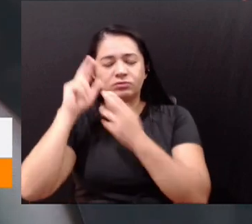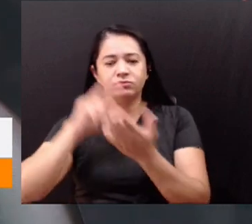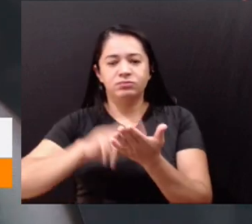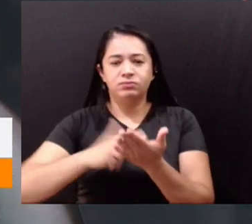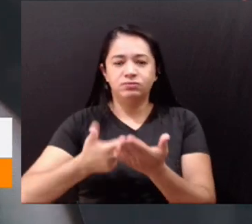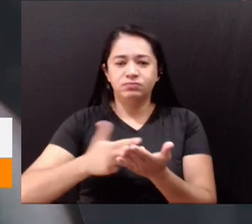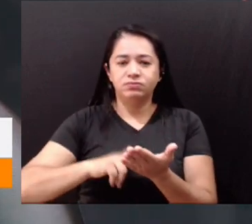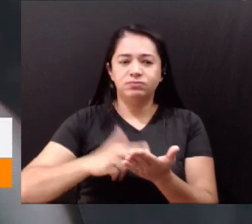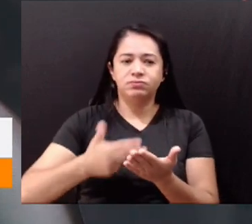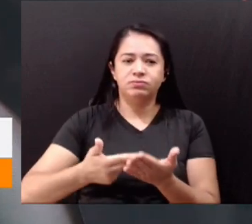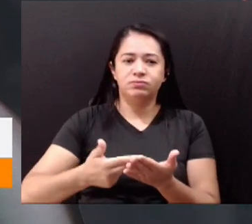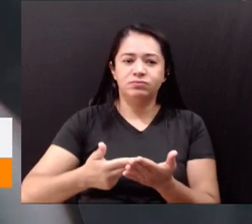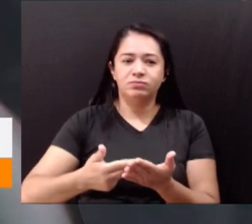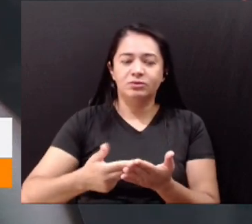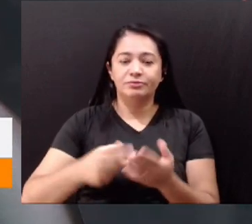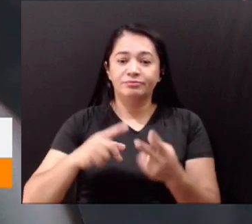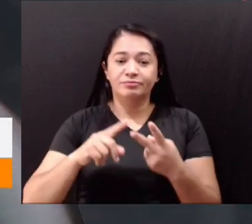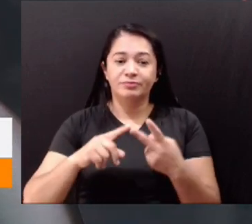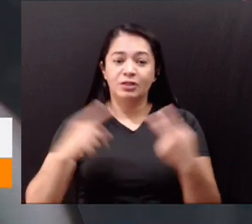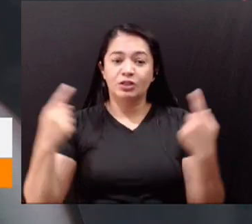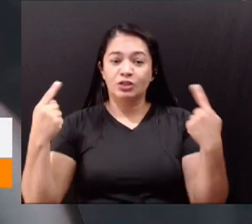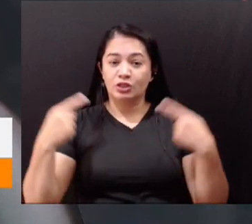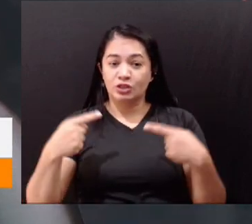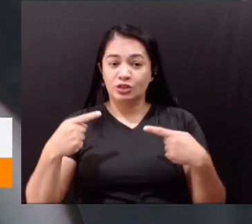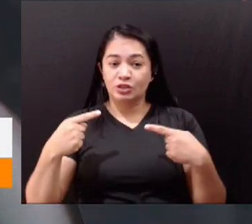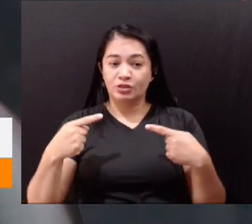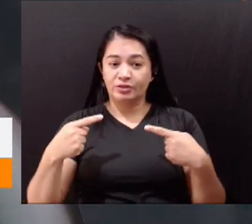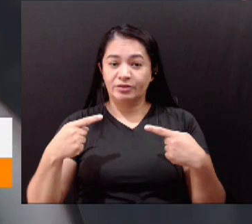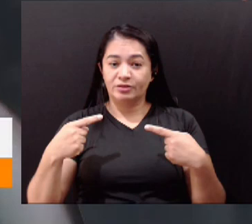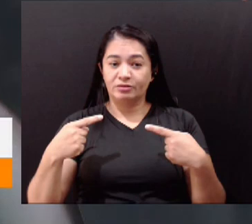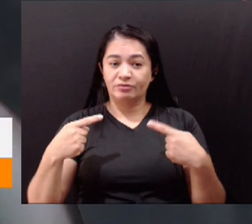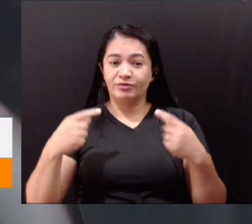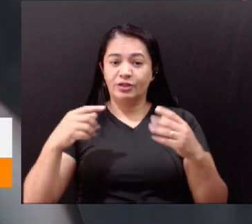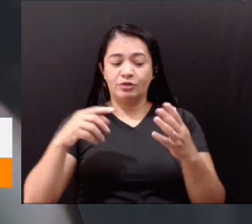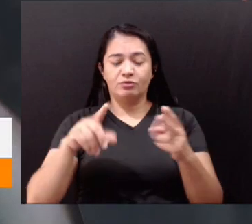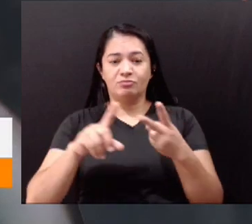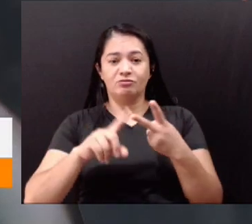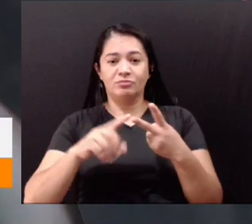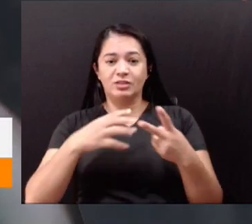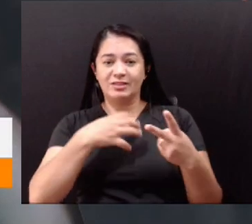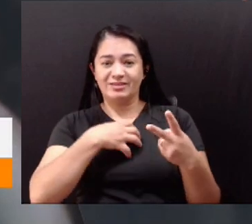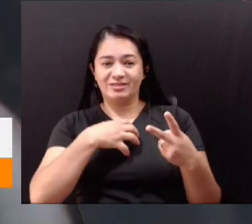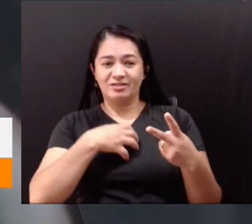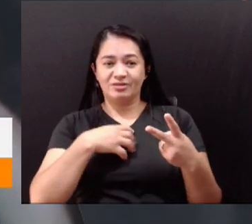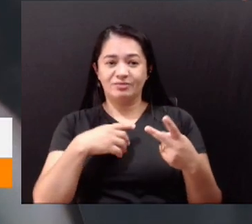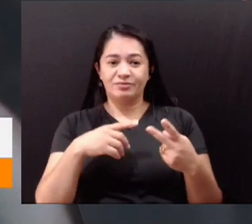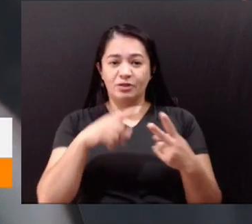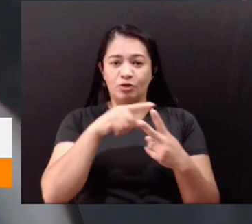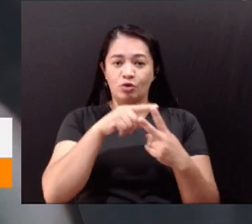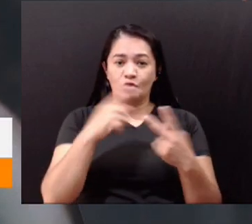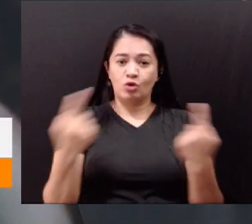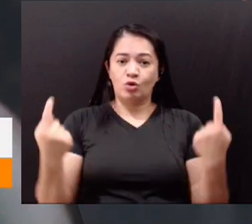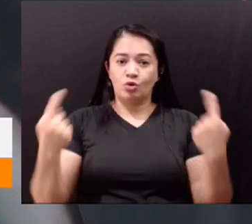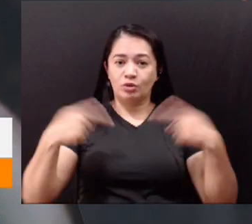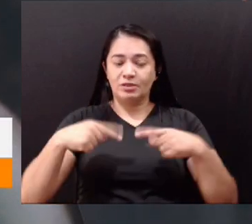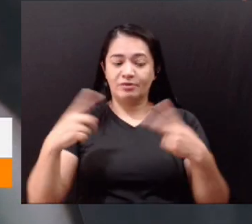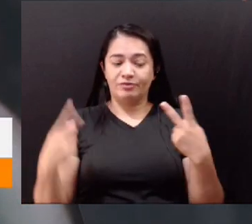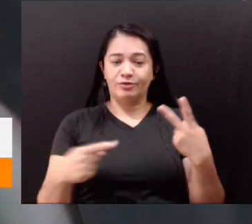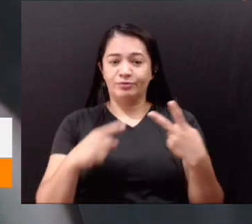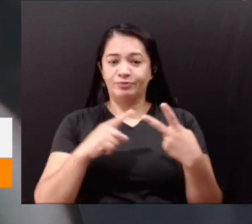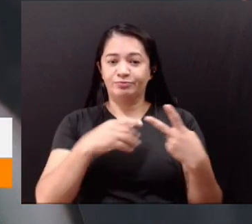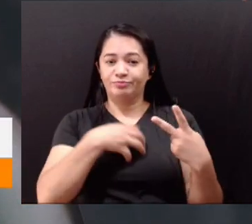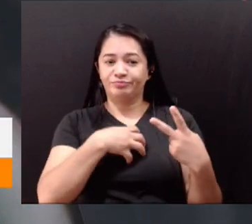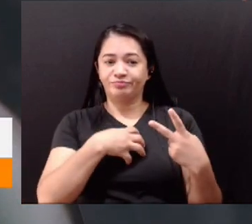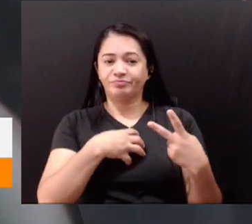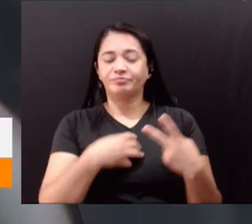aqui, desafios barra sintomas, Uhum, né? Tô indo um pouquinho para esse isso. lado dos sintomas que essa pessoa